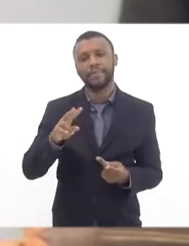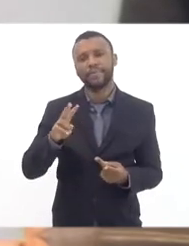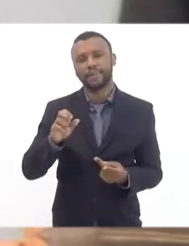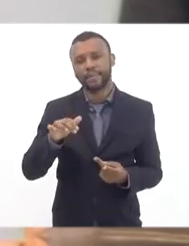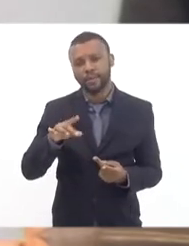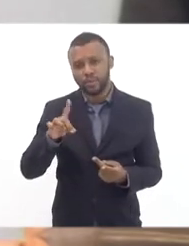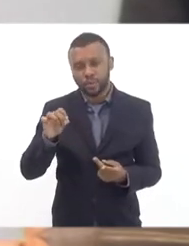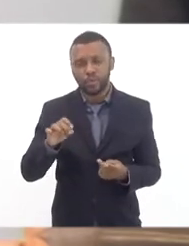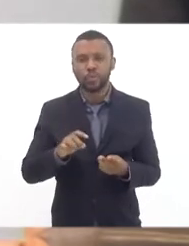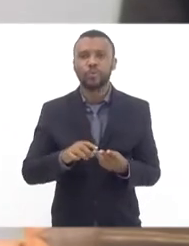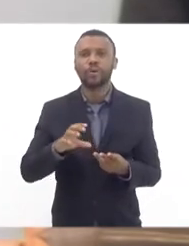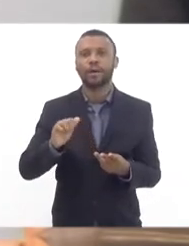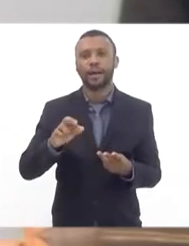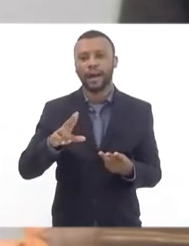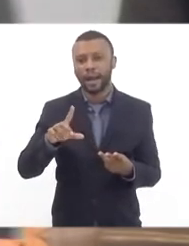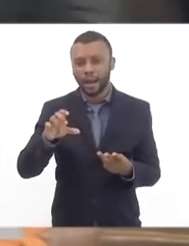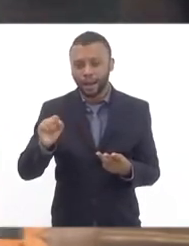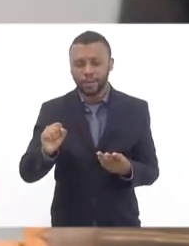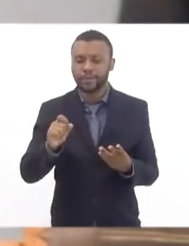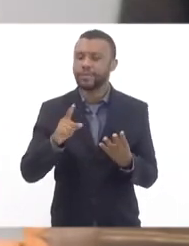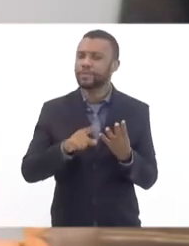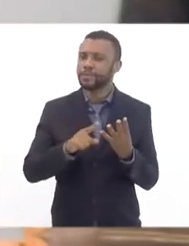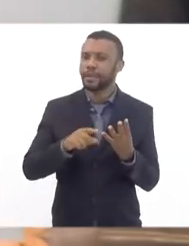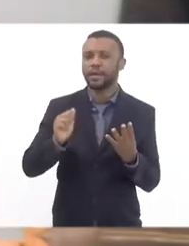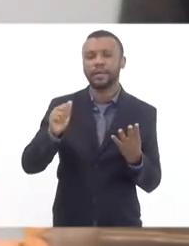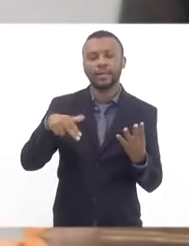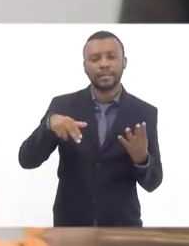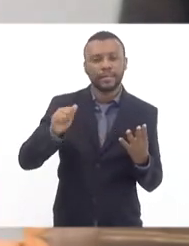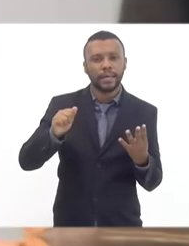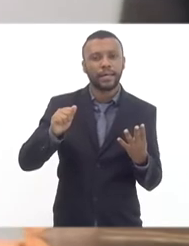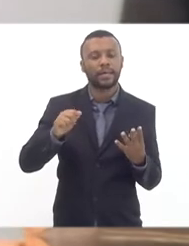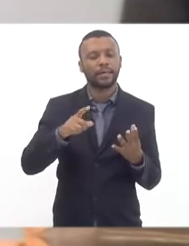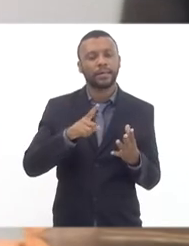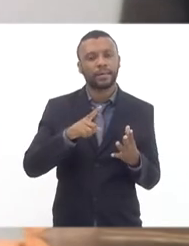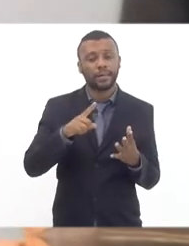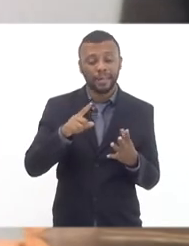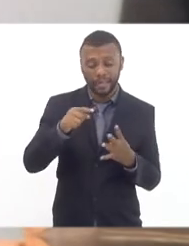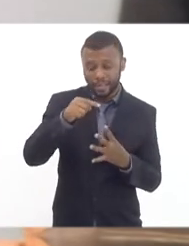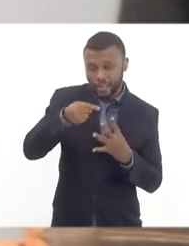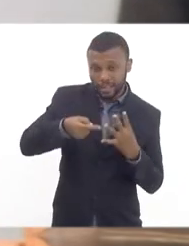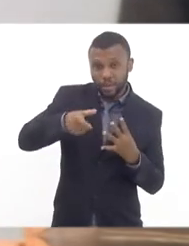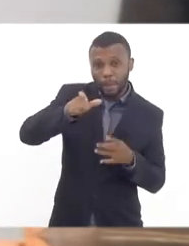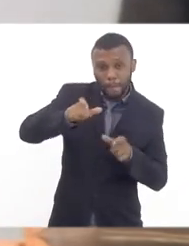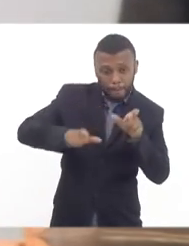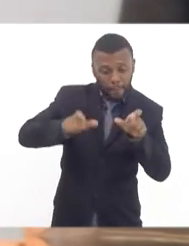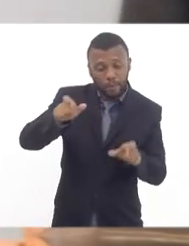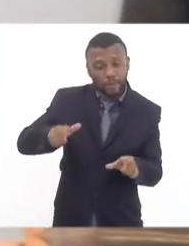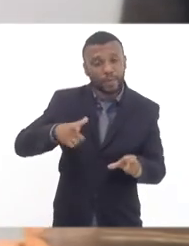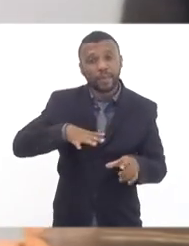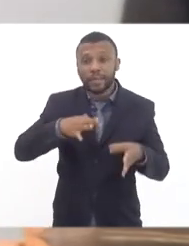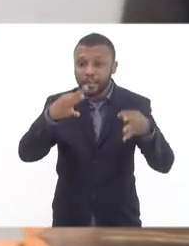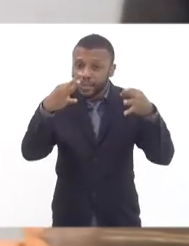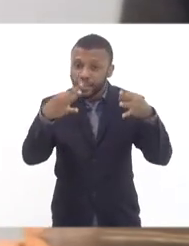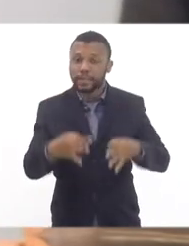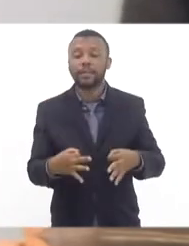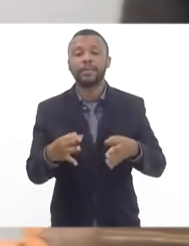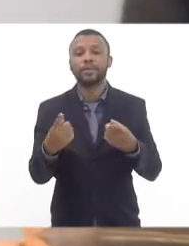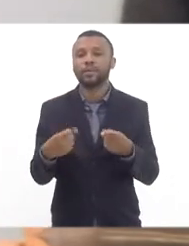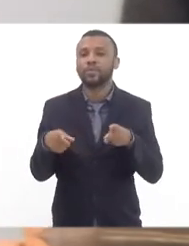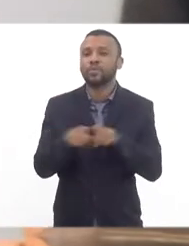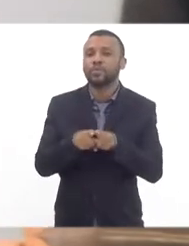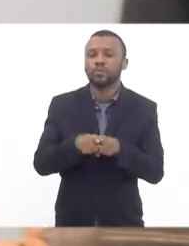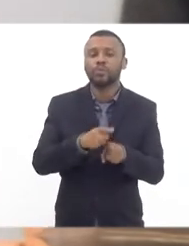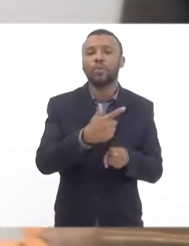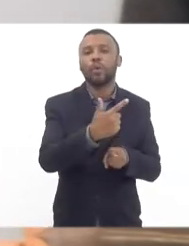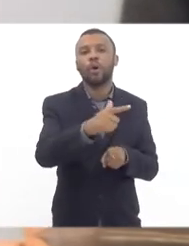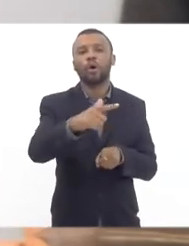o doutor Carriço, que estava por aí, né? A Ana Sobral, porque são pessoas que, com certeza, junto com outras